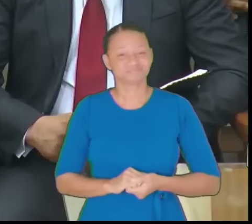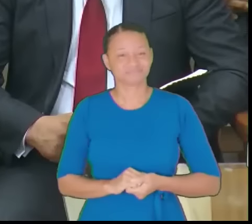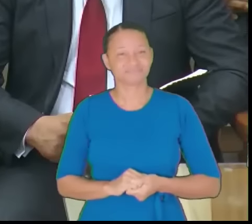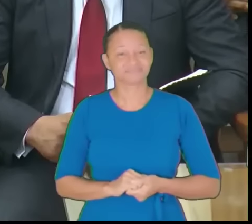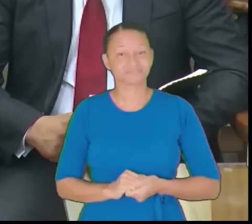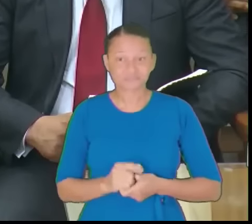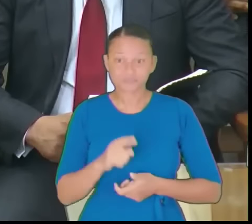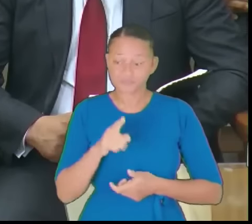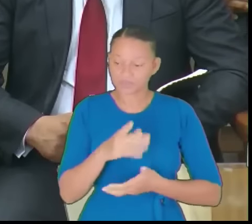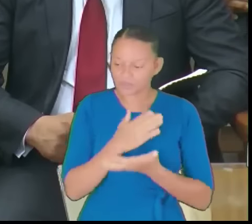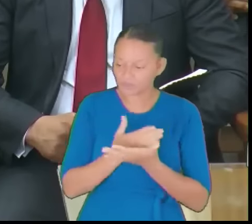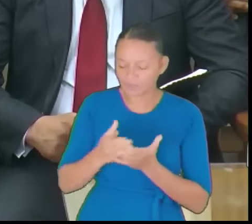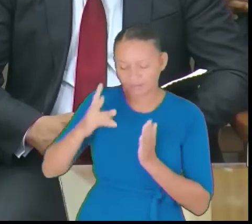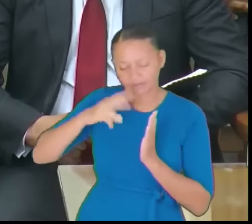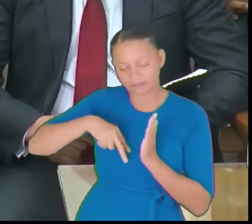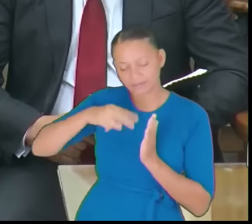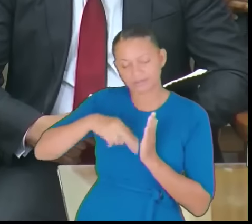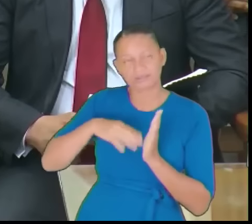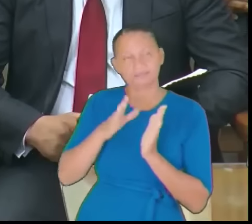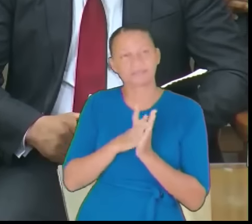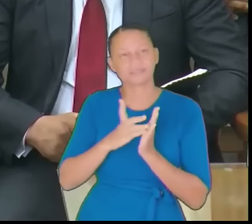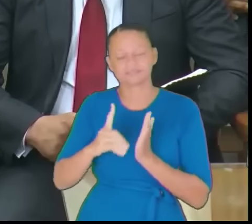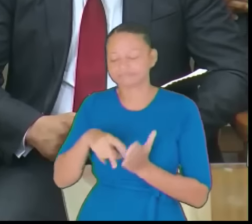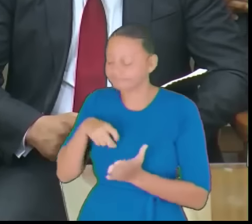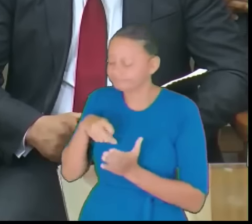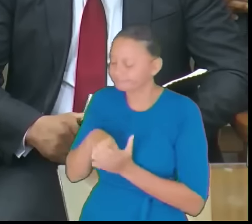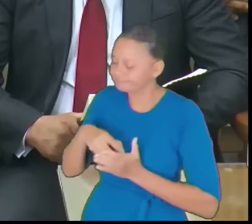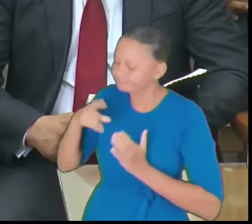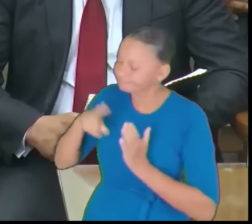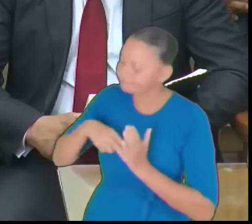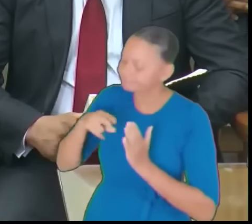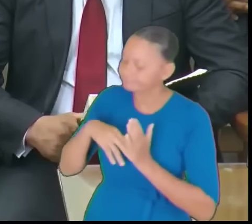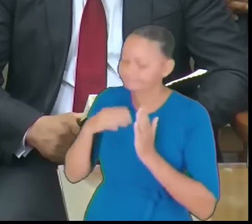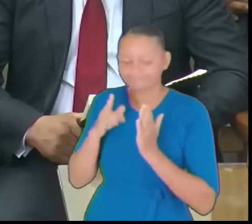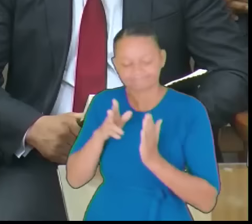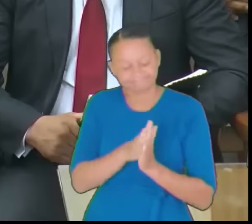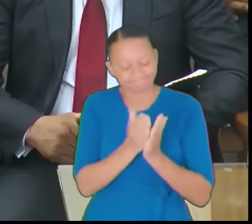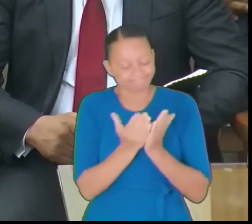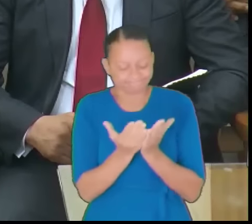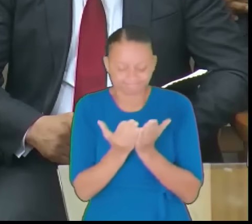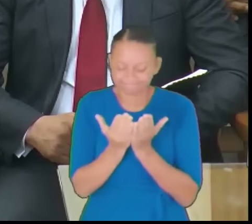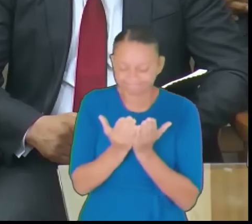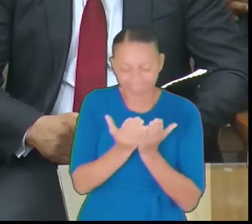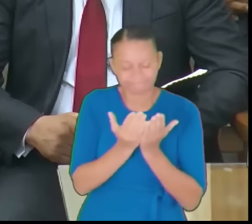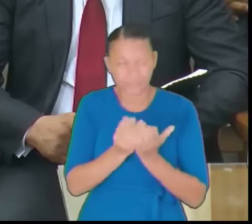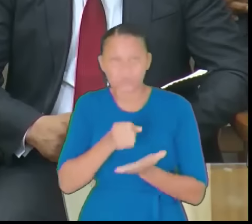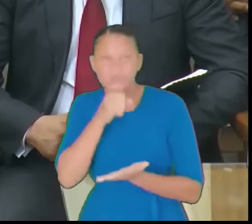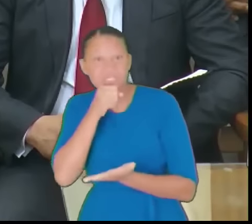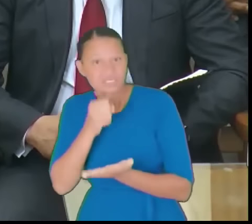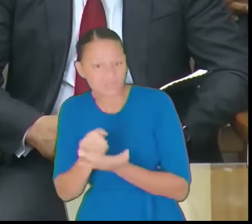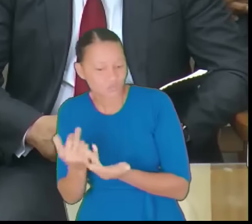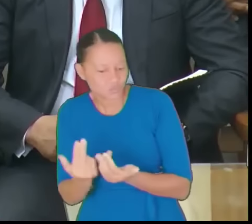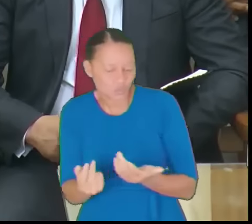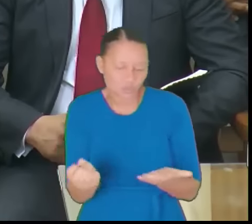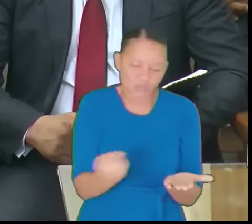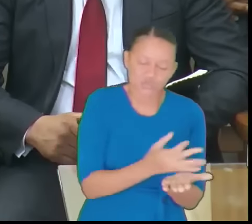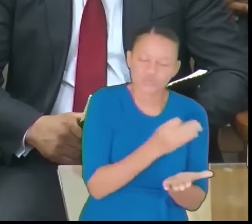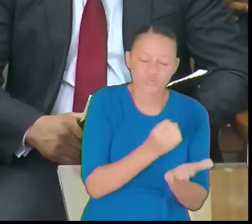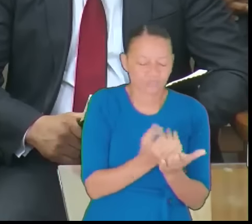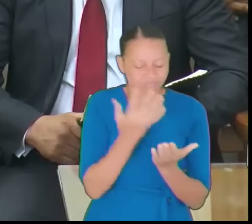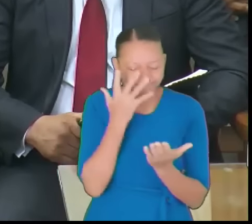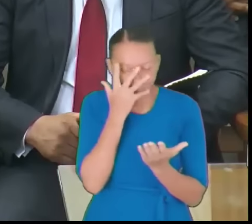Quando você começa lendo a Bíblia, você de joelhos, começa lendo a Bíblia, o Antigo e o Novo Testamento, a beleza de